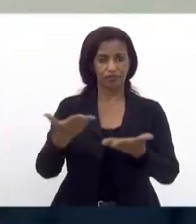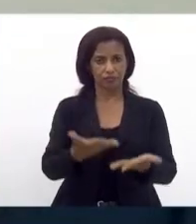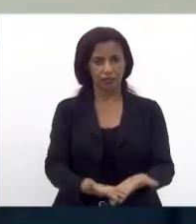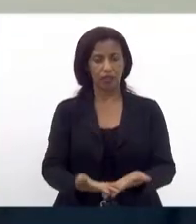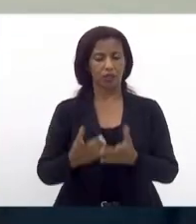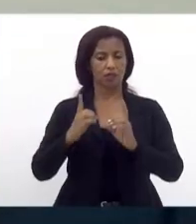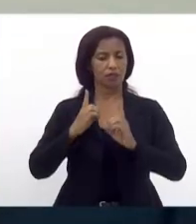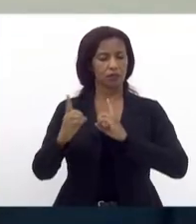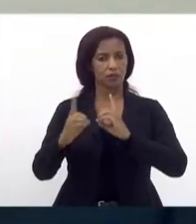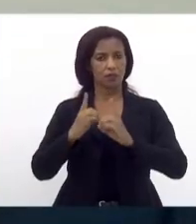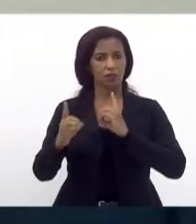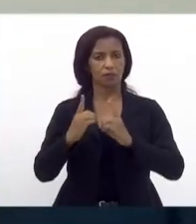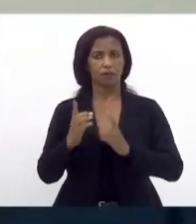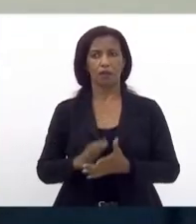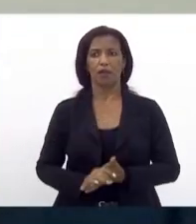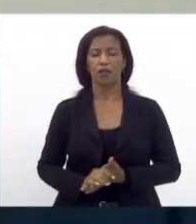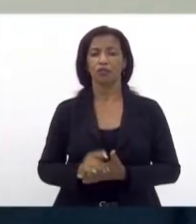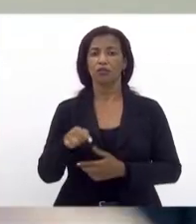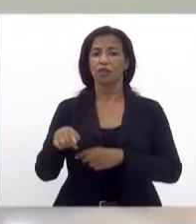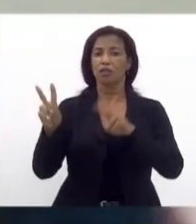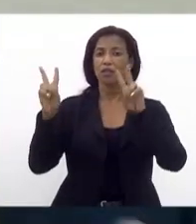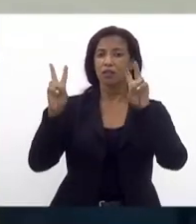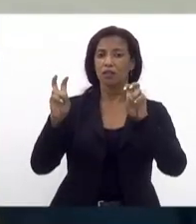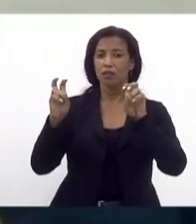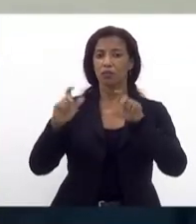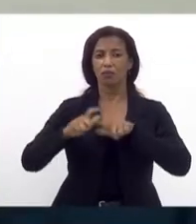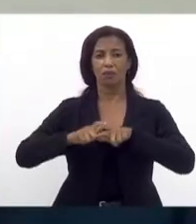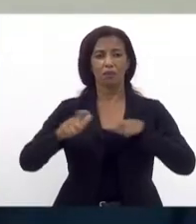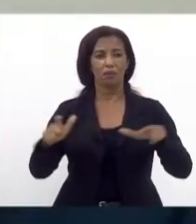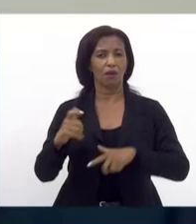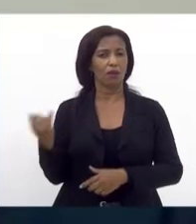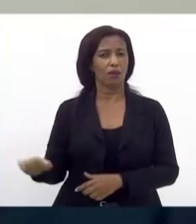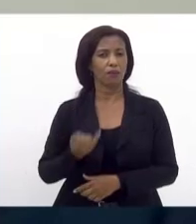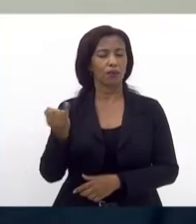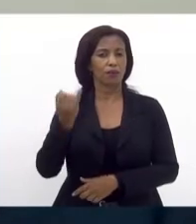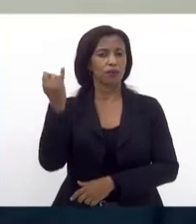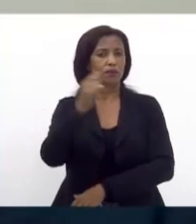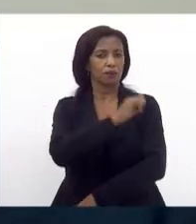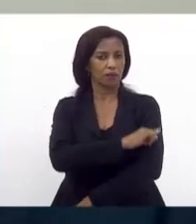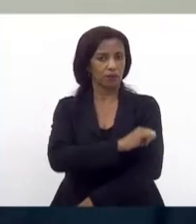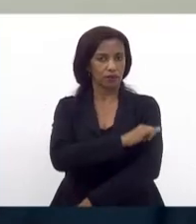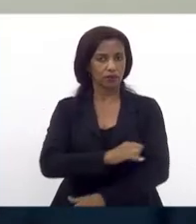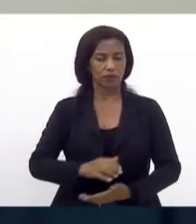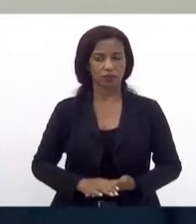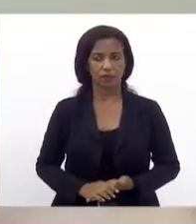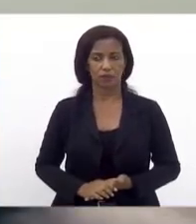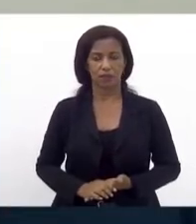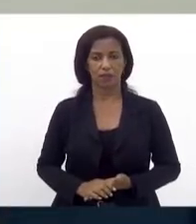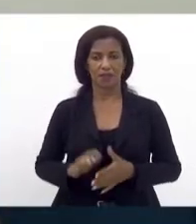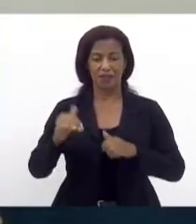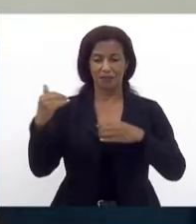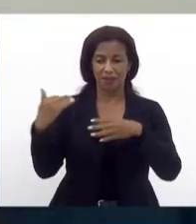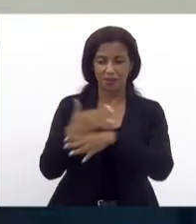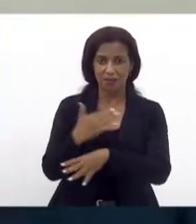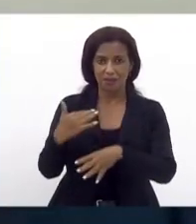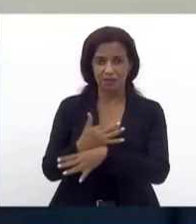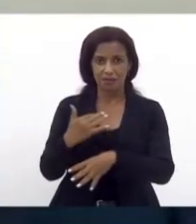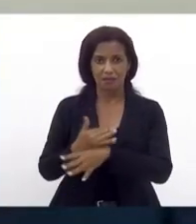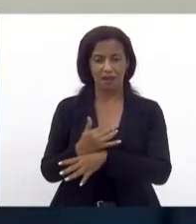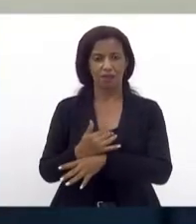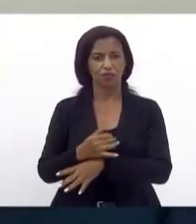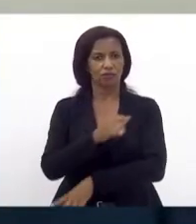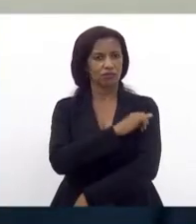o debate, entendeu, desse assunto da maior importância para o Rio de Janeiro e para a cidade do Rio de